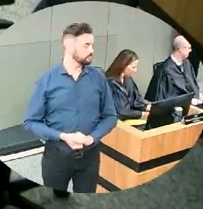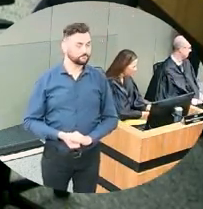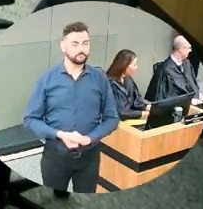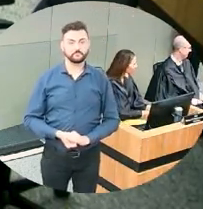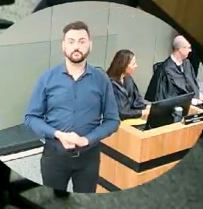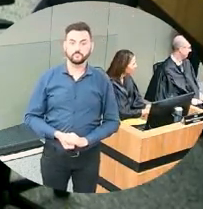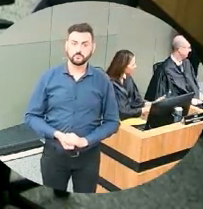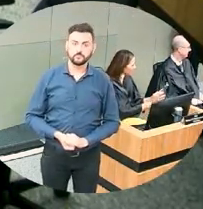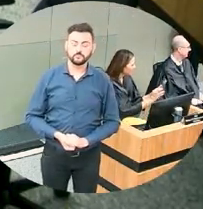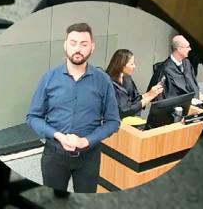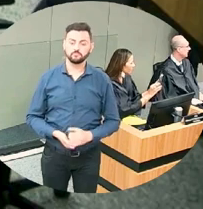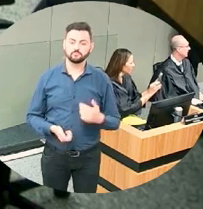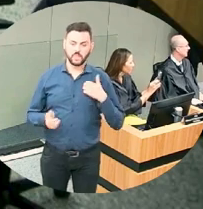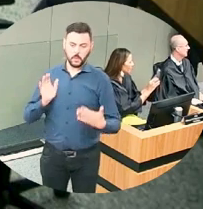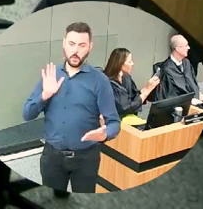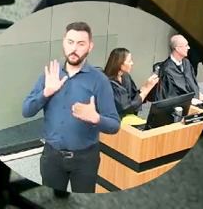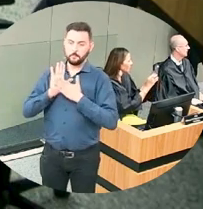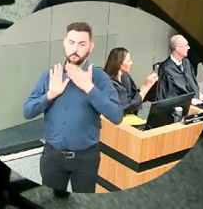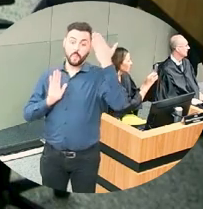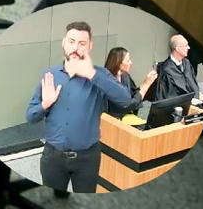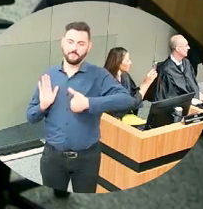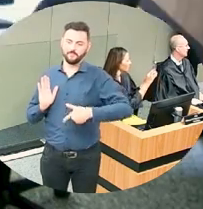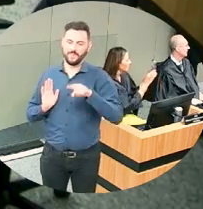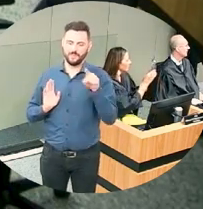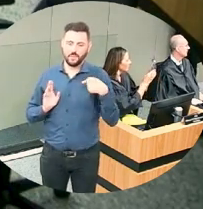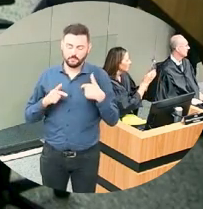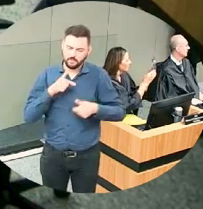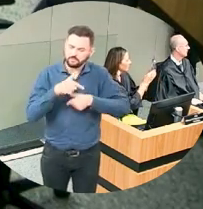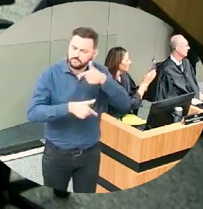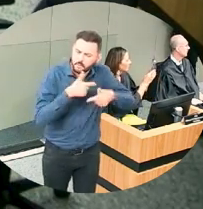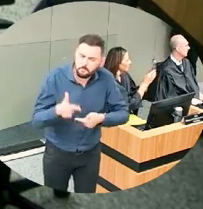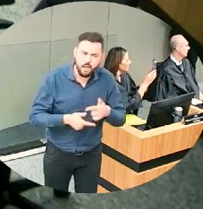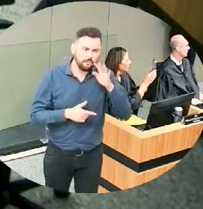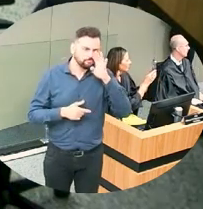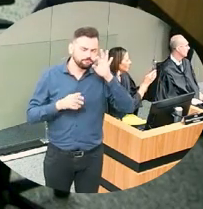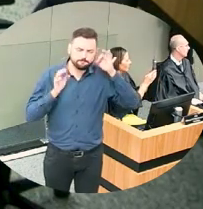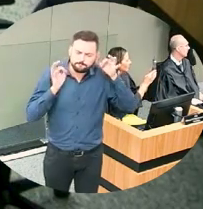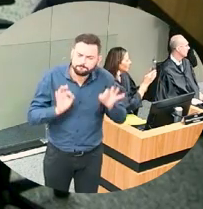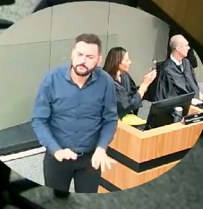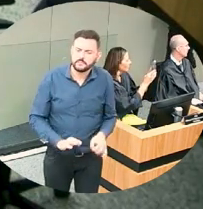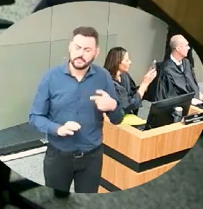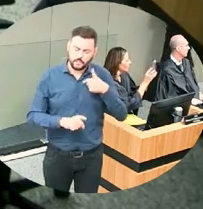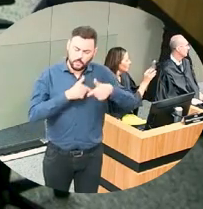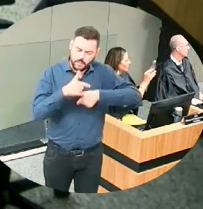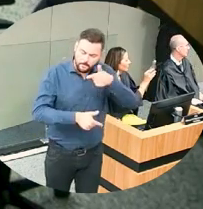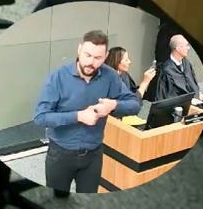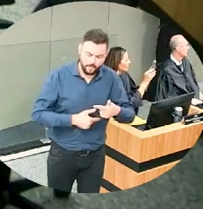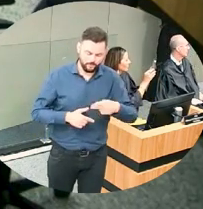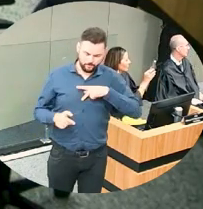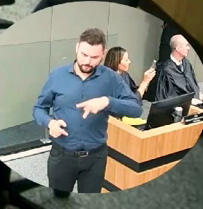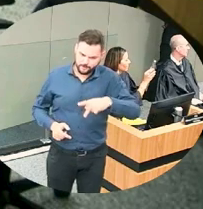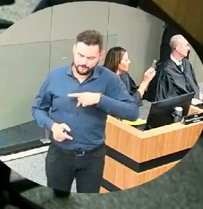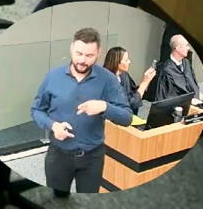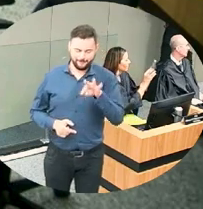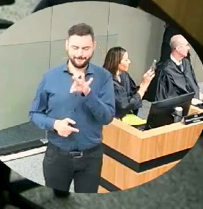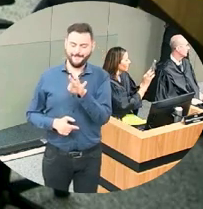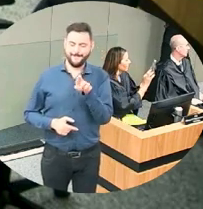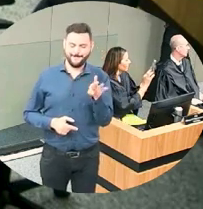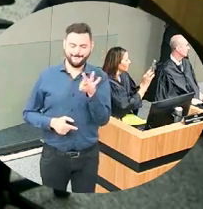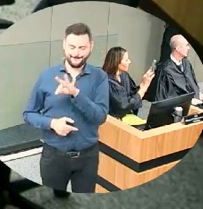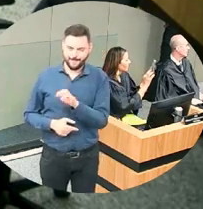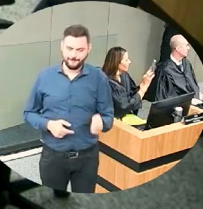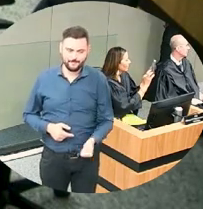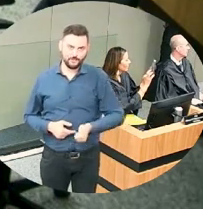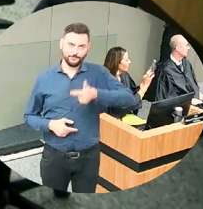cargo prometo desempenhar bem e fielmente os deveres do cargo de presidente do Tribunal Regional do